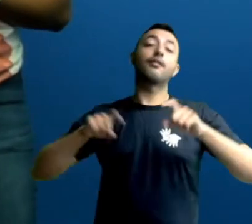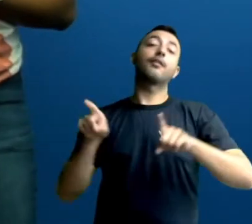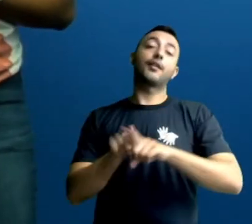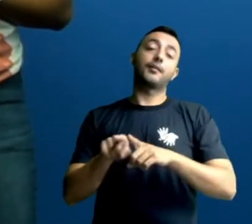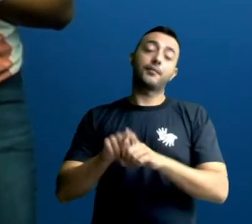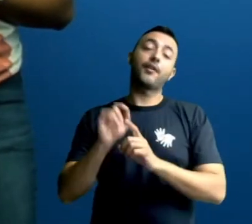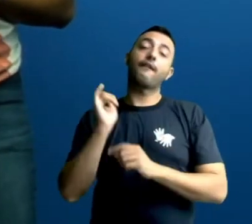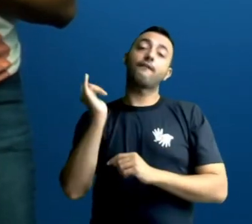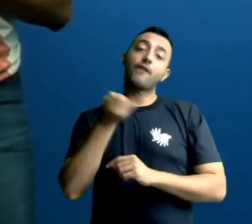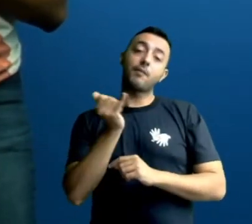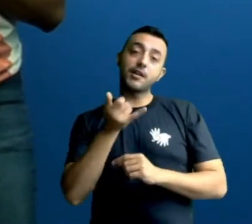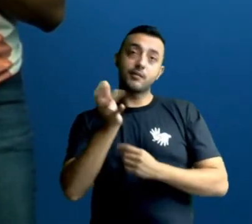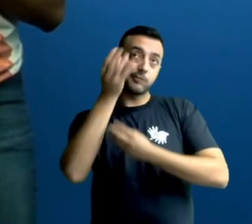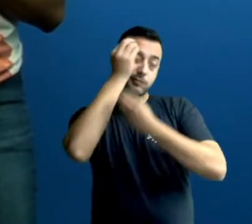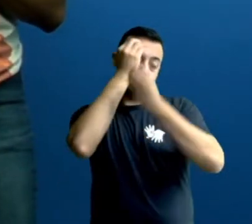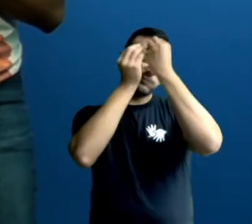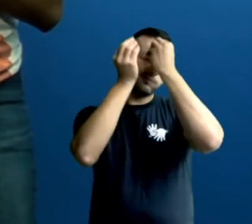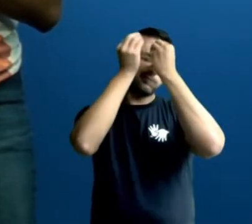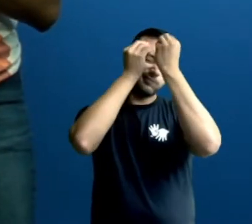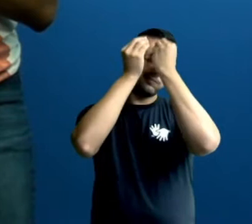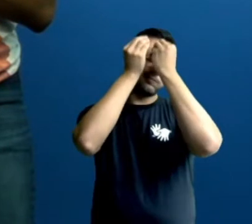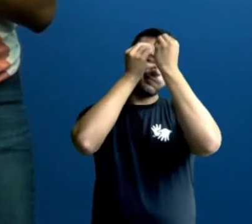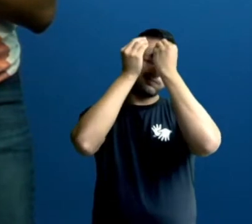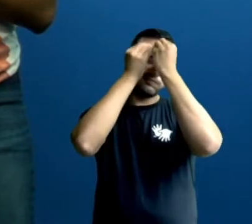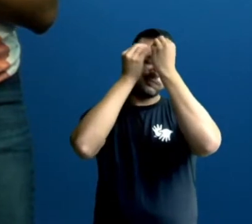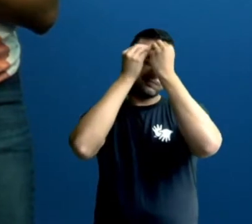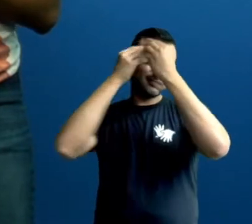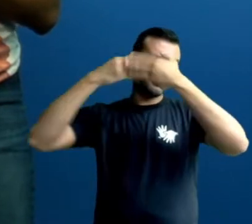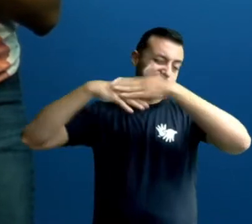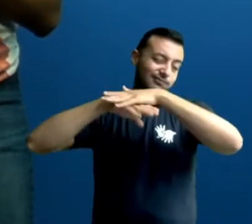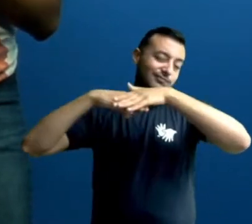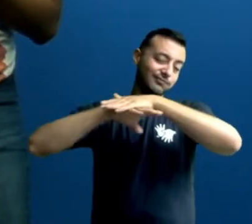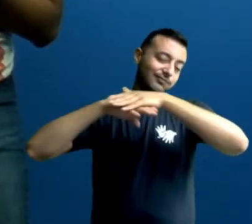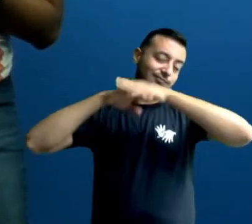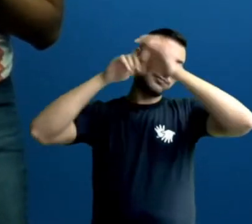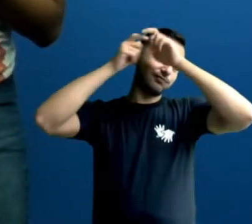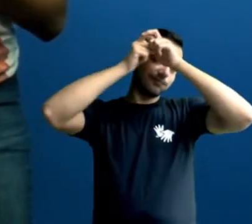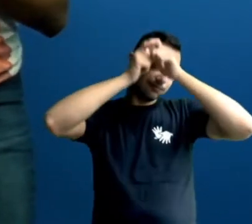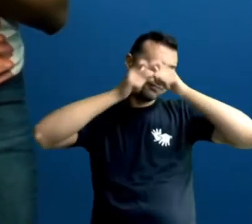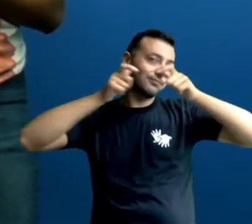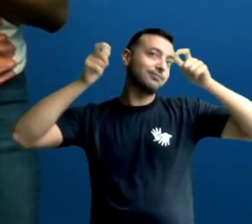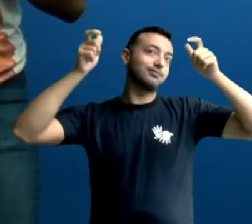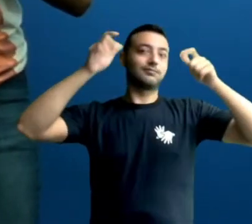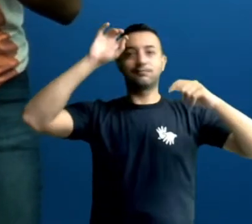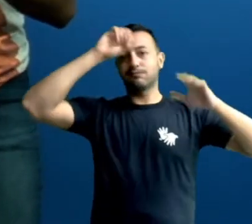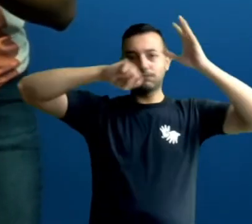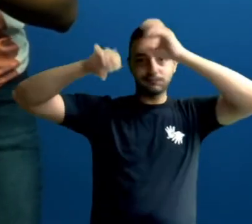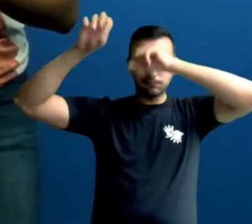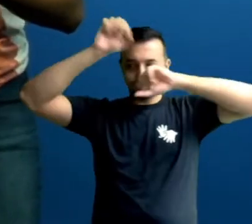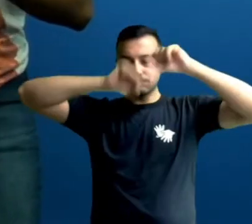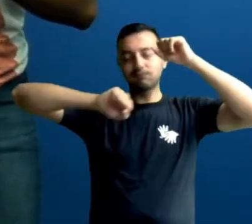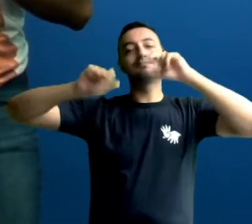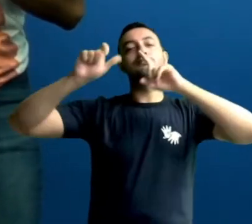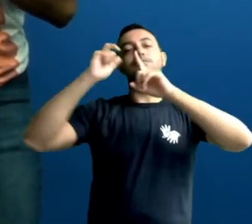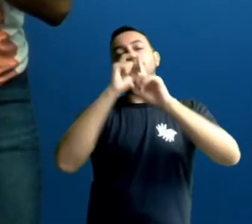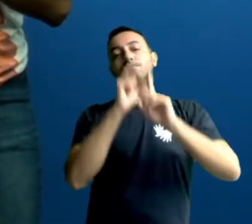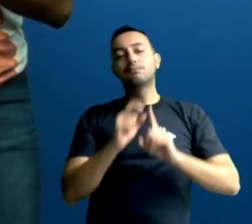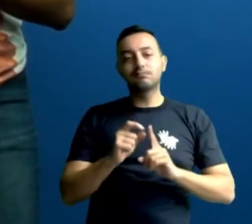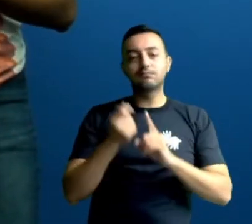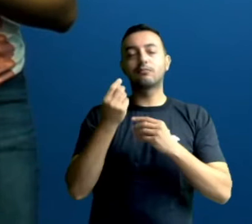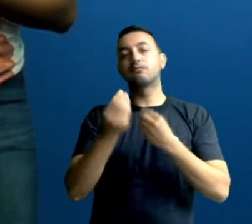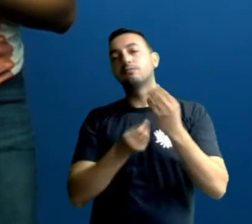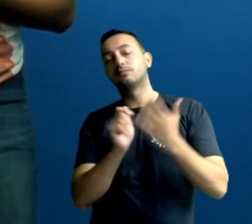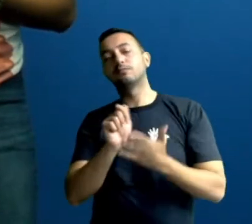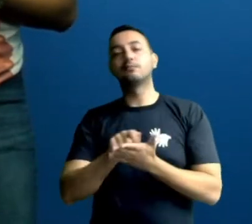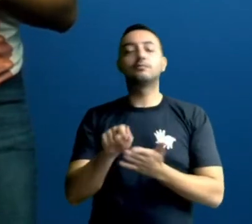aquelas informações. Então, você vai ter sempre lá aquele armazenamento de como escrever as palavras, de quando usá-las, qual